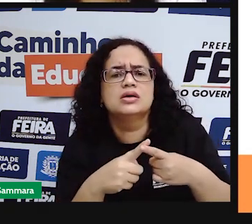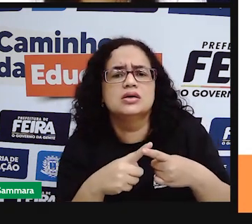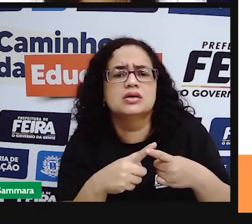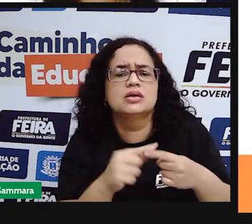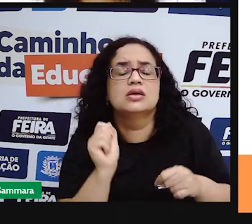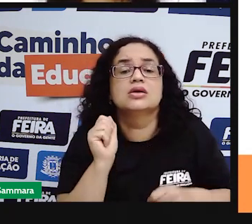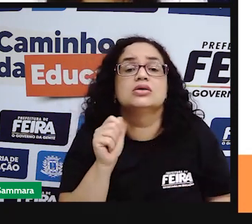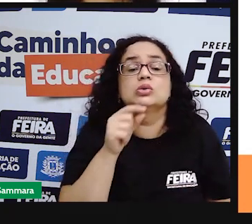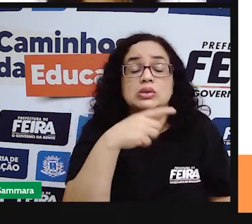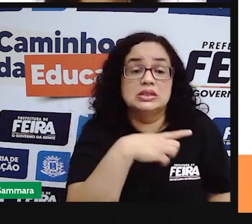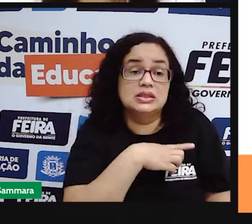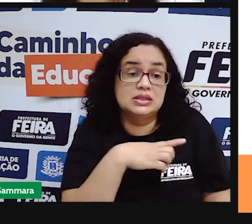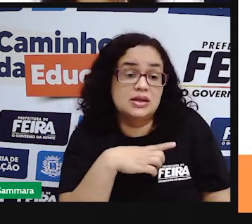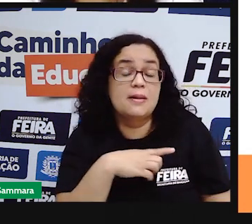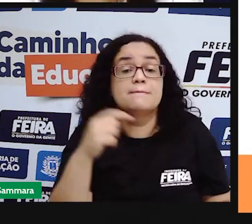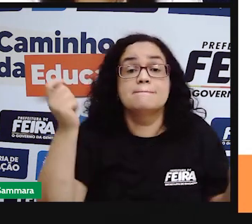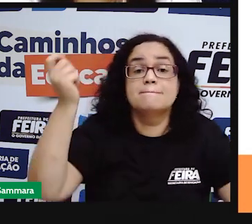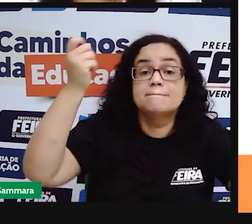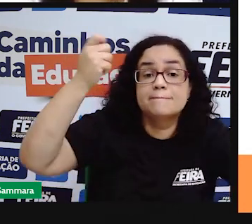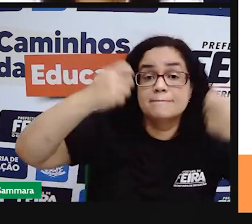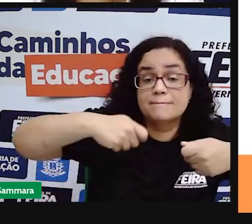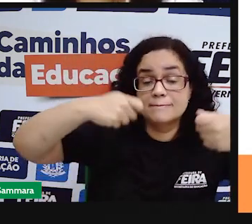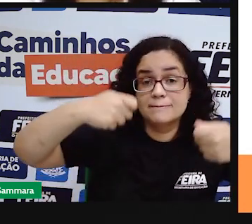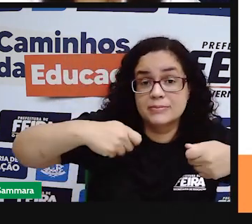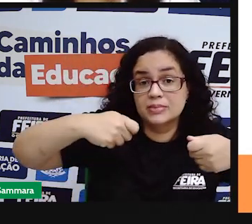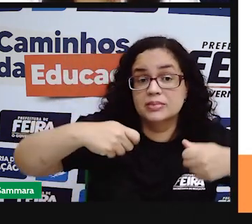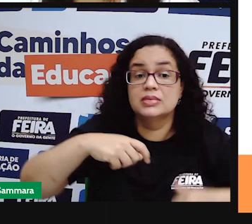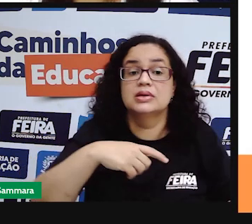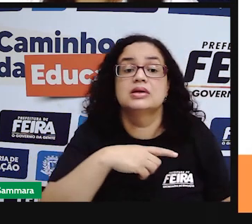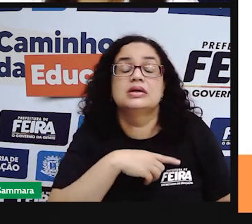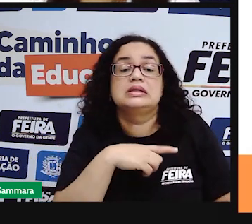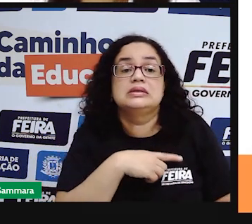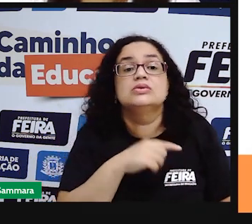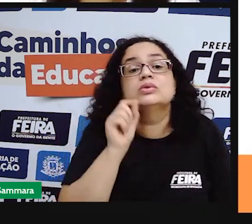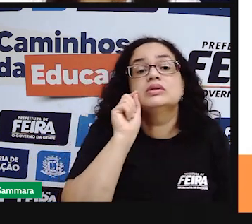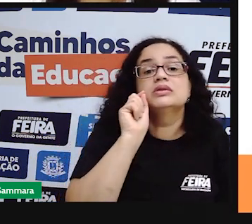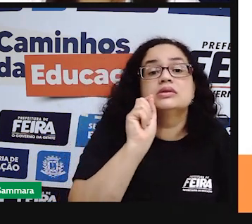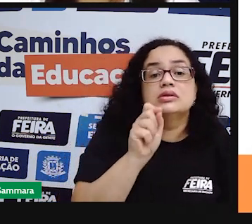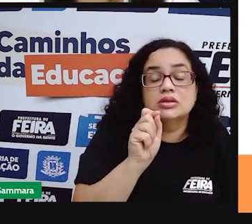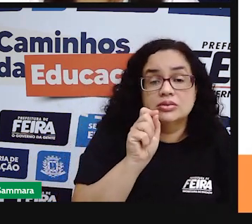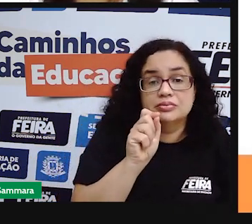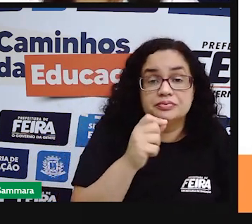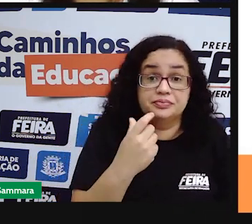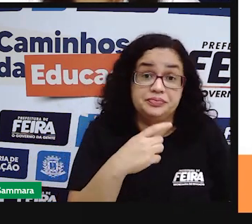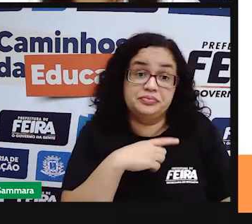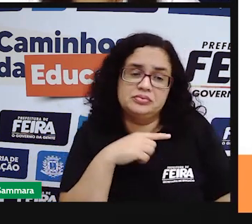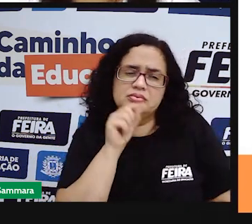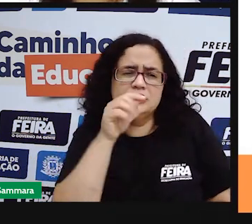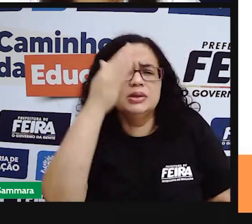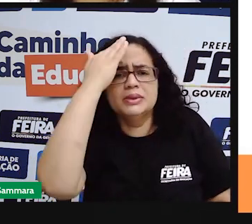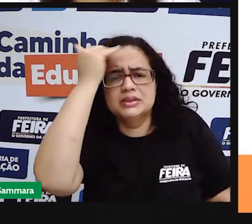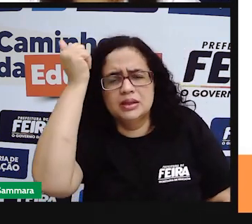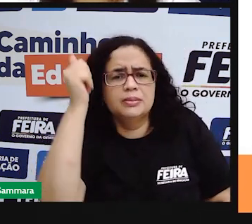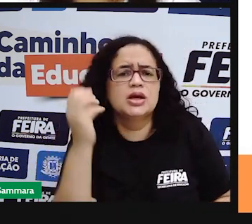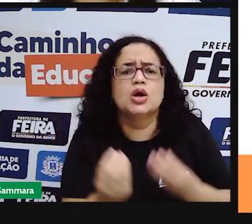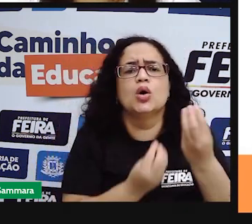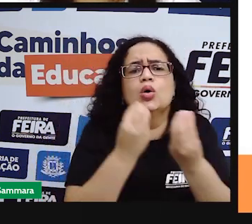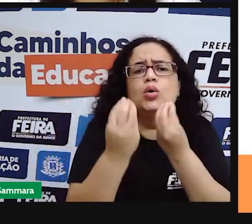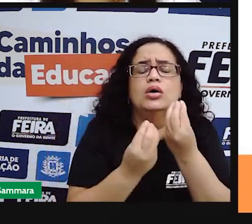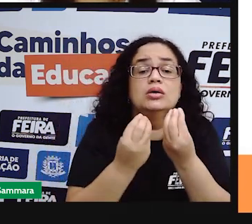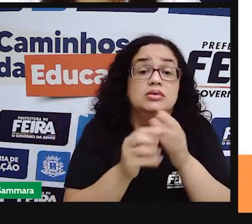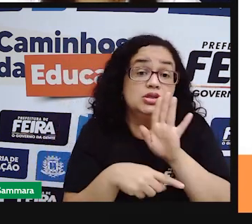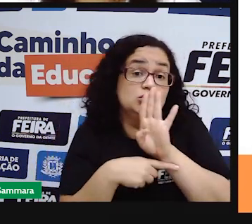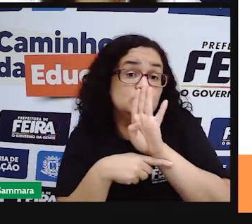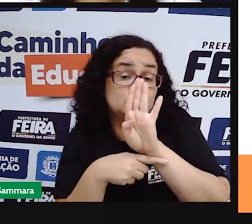dos elementos, porque precisamos ter aí um ponto de referência. Esses pontos de referências vão nos ajudar